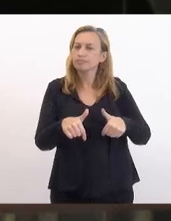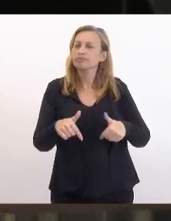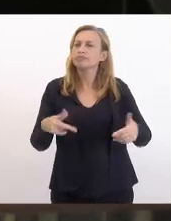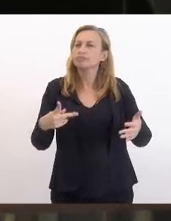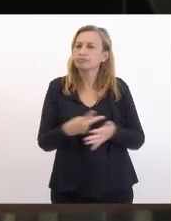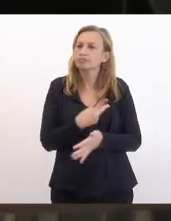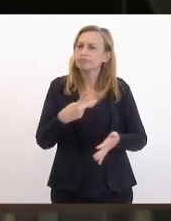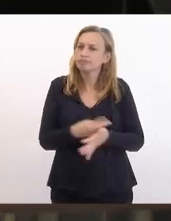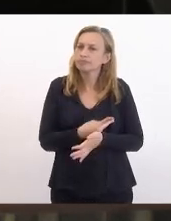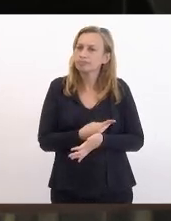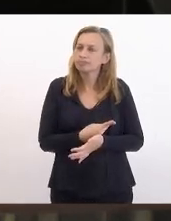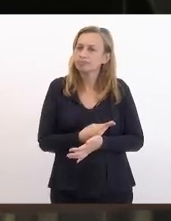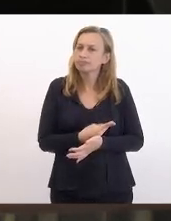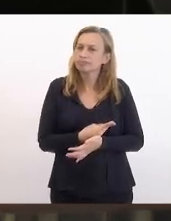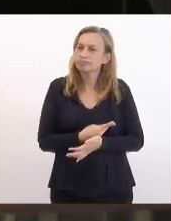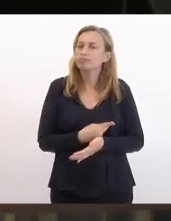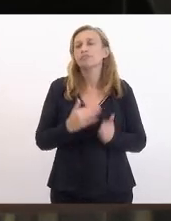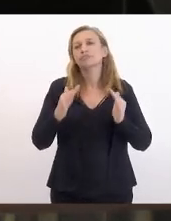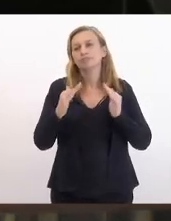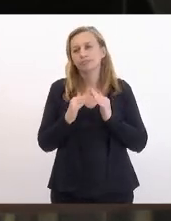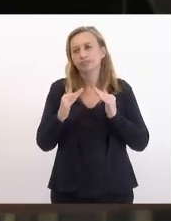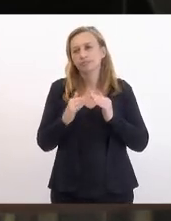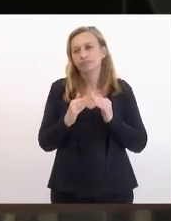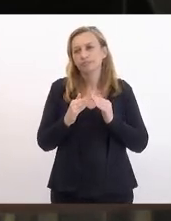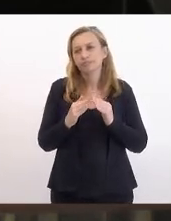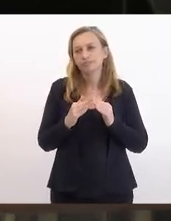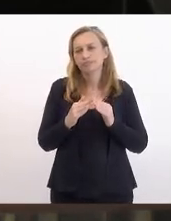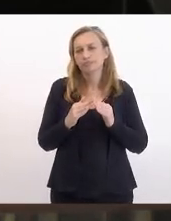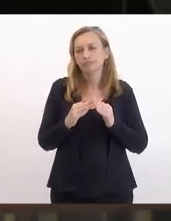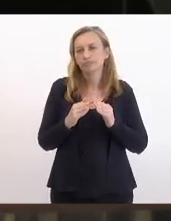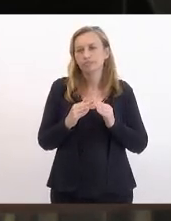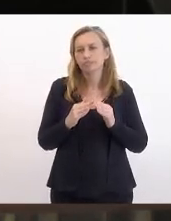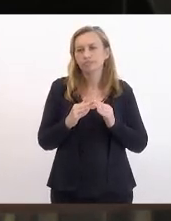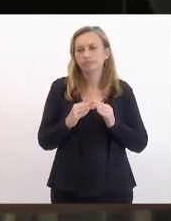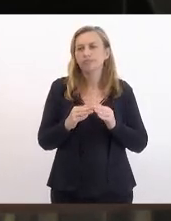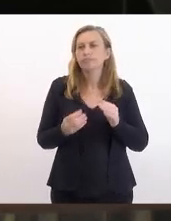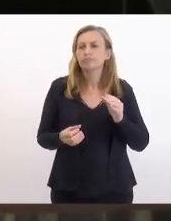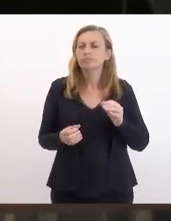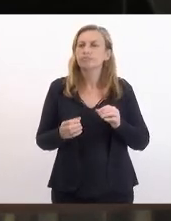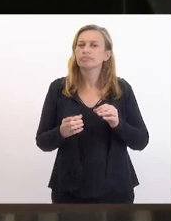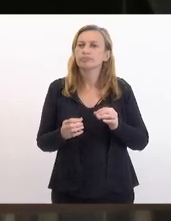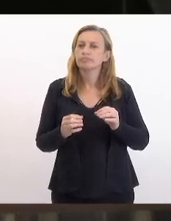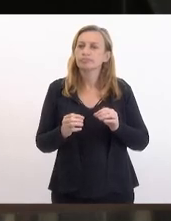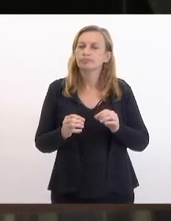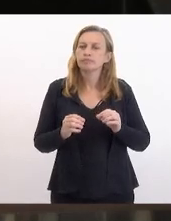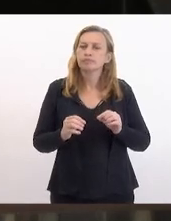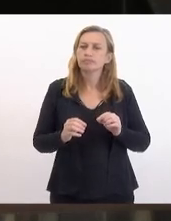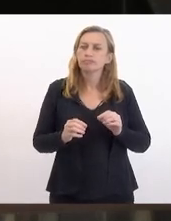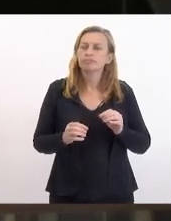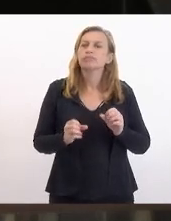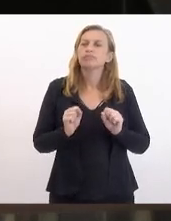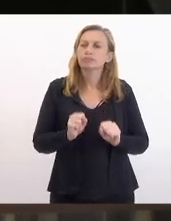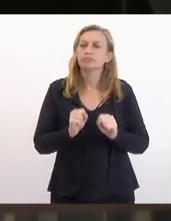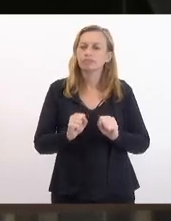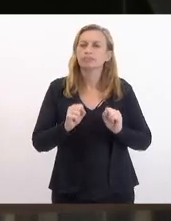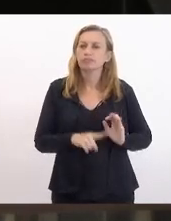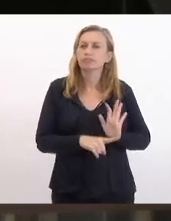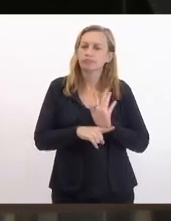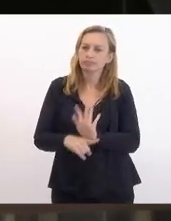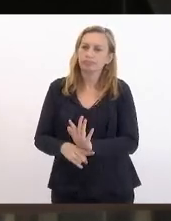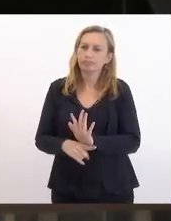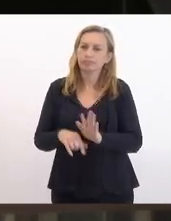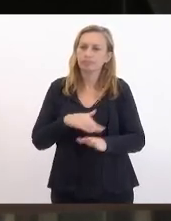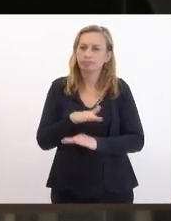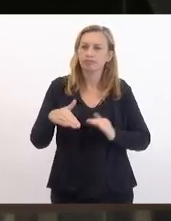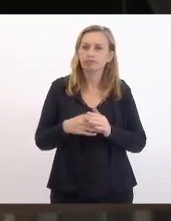draconianas sendo esta casa o remédio para que possamos restaurar a dignidade que